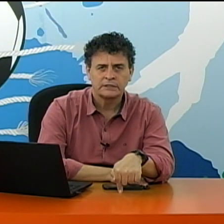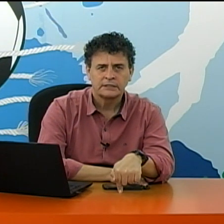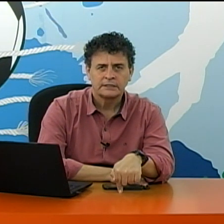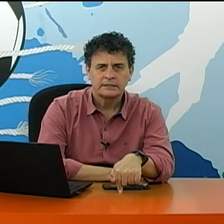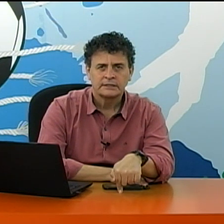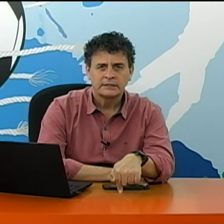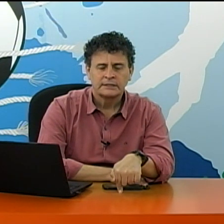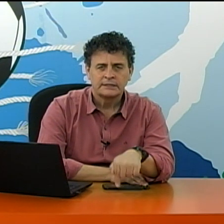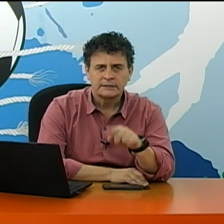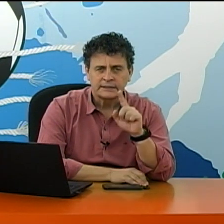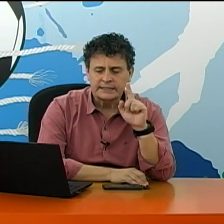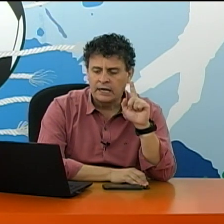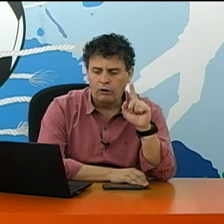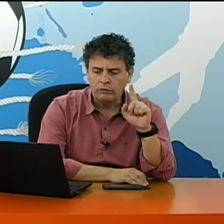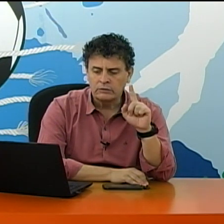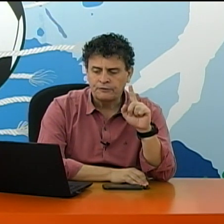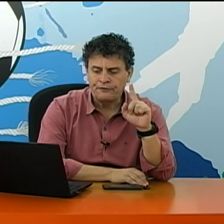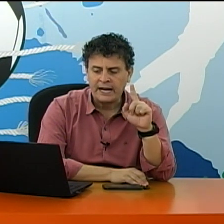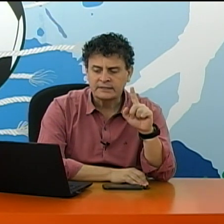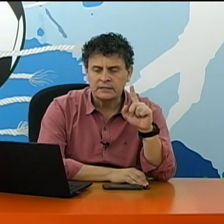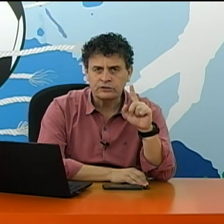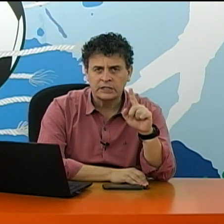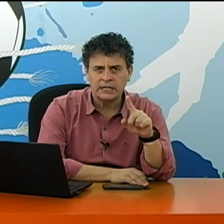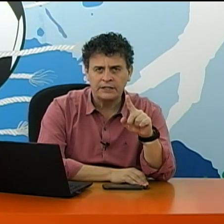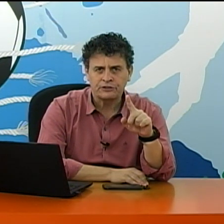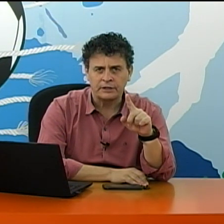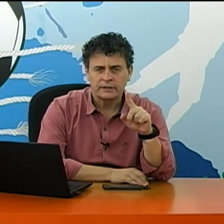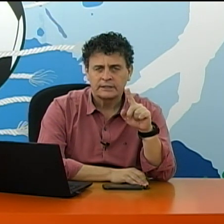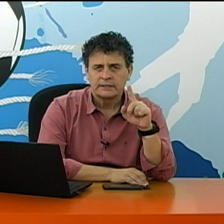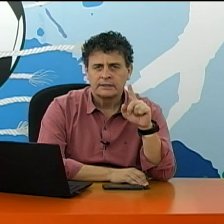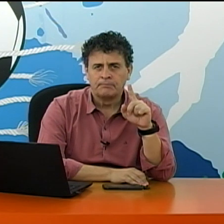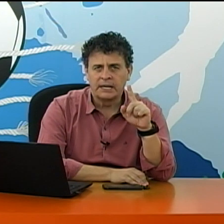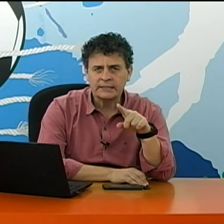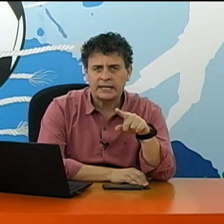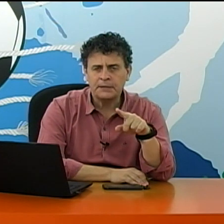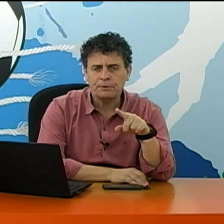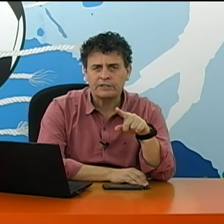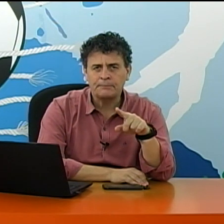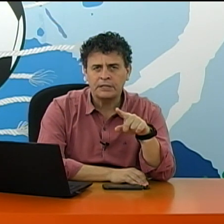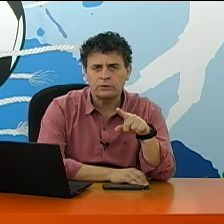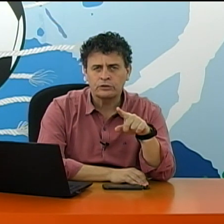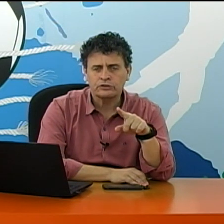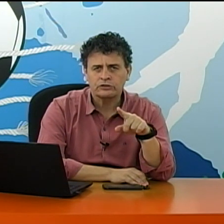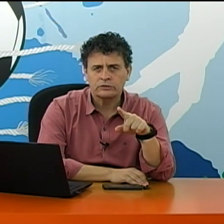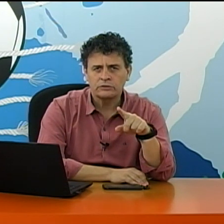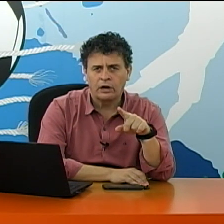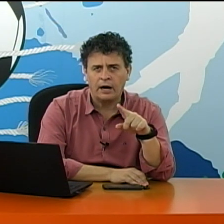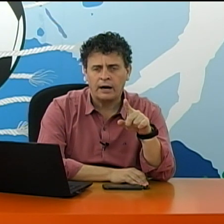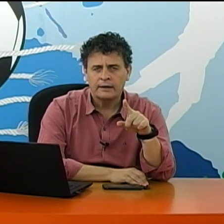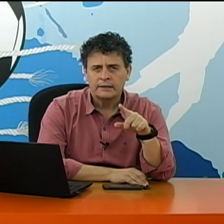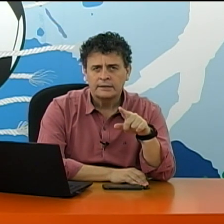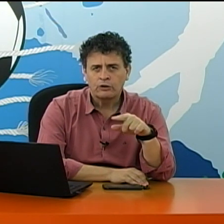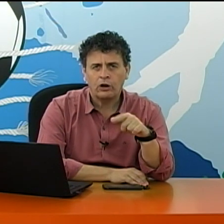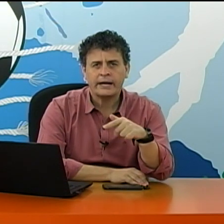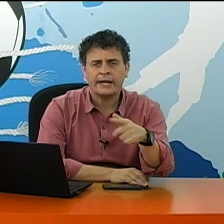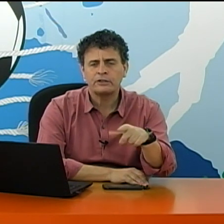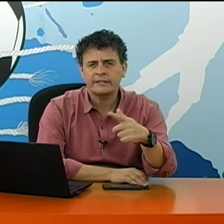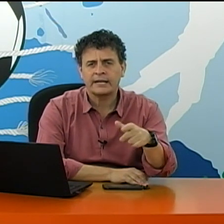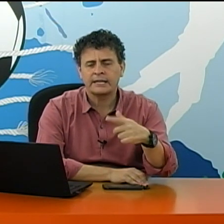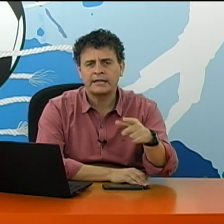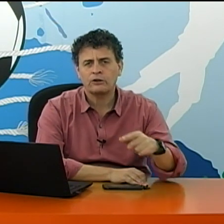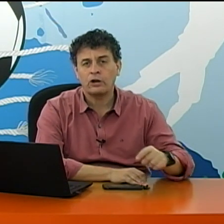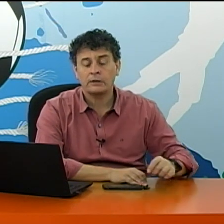Galo. Então, faça o seguinte, manda aí para os amigos, ó, coloca